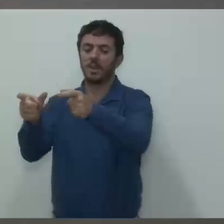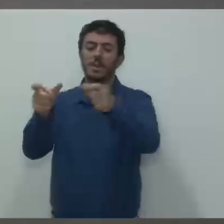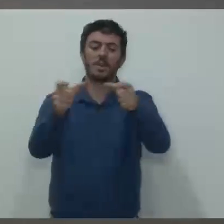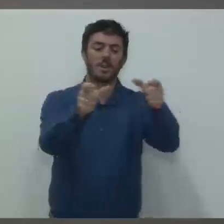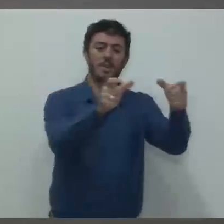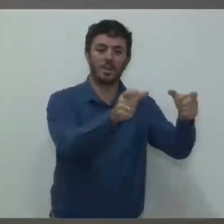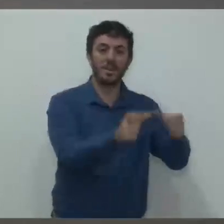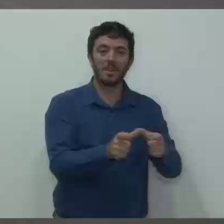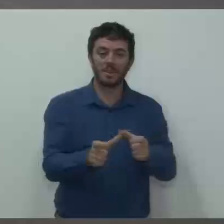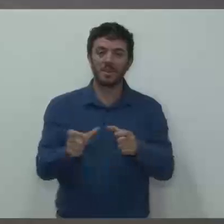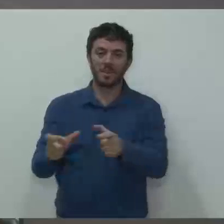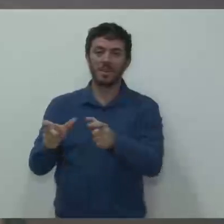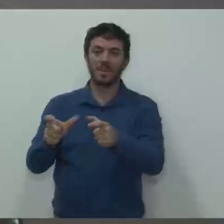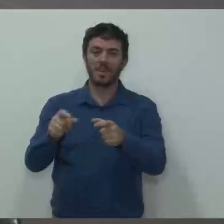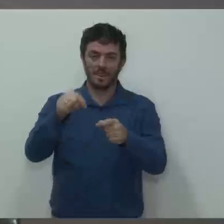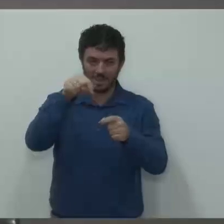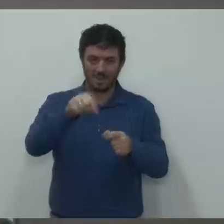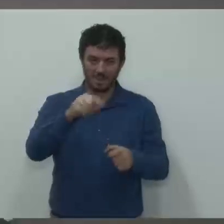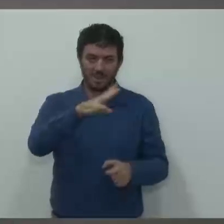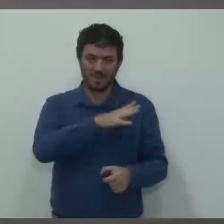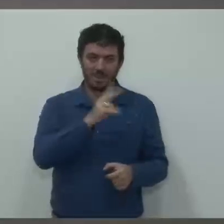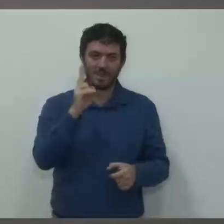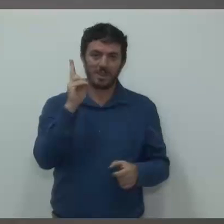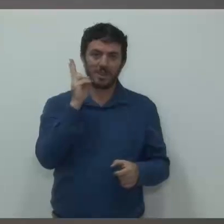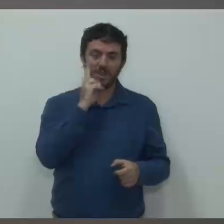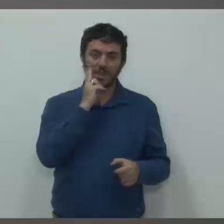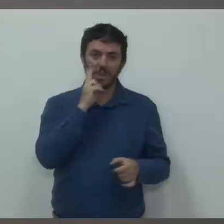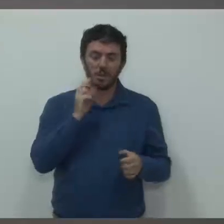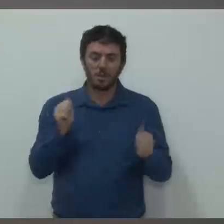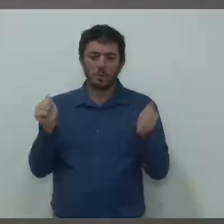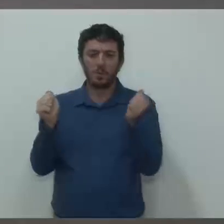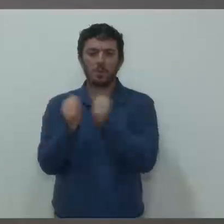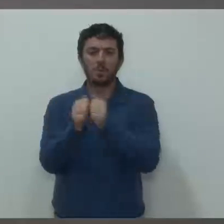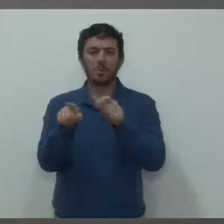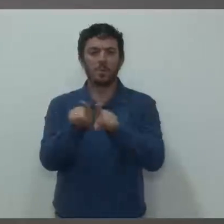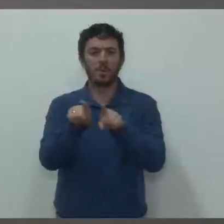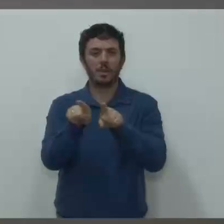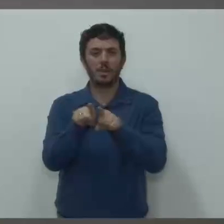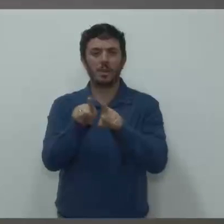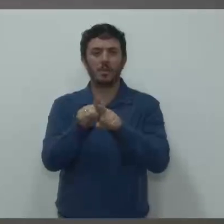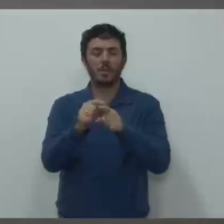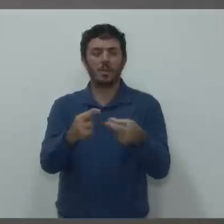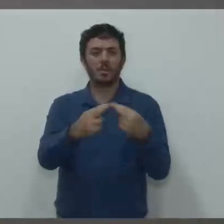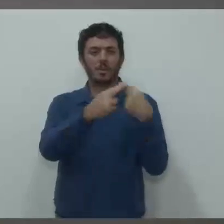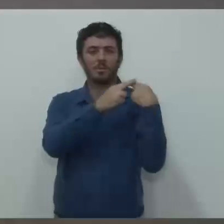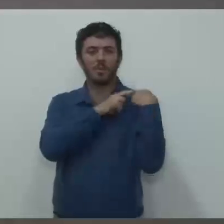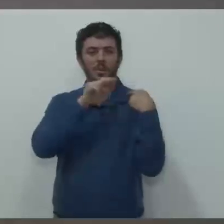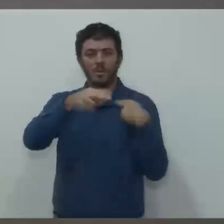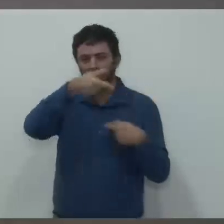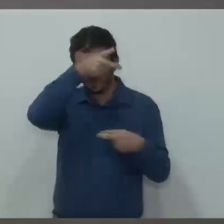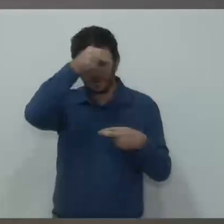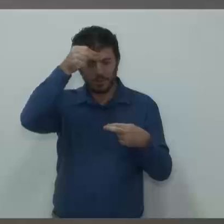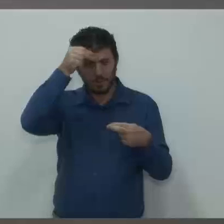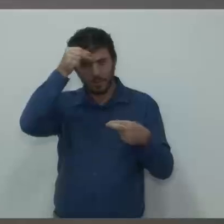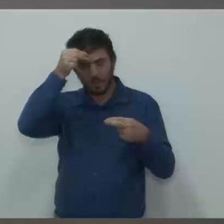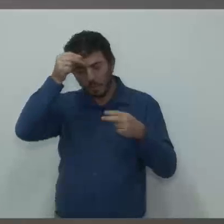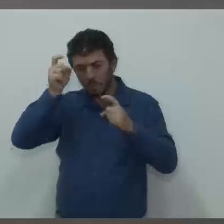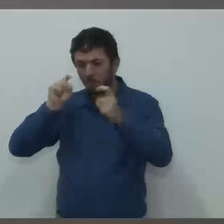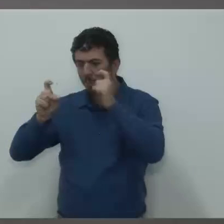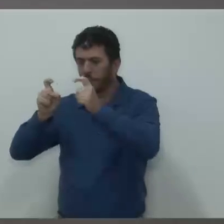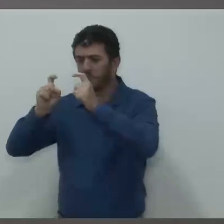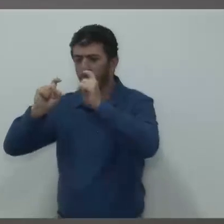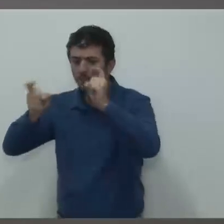Prefeitura, e, em função de alguns trabalhos técnicos, conseguir fazer a revisão do plano diretor. O que me chama mais atenção, vou